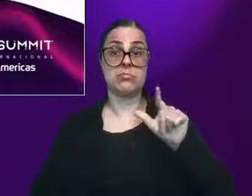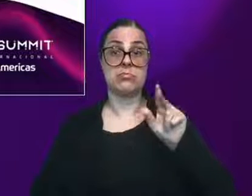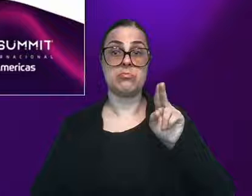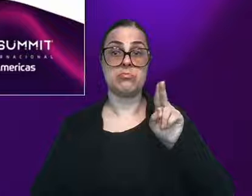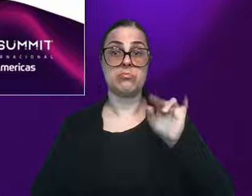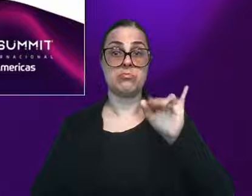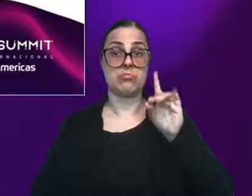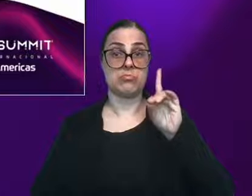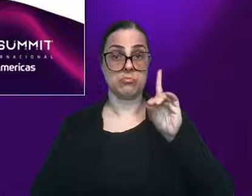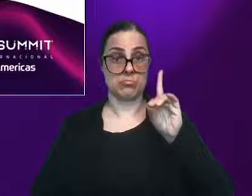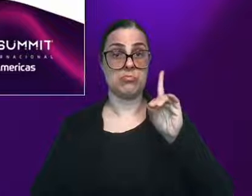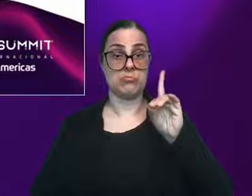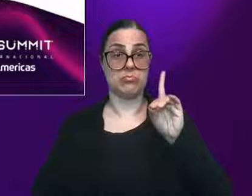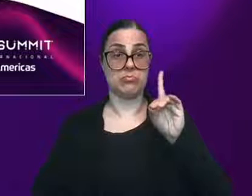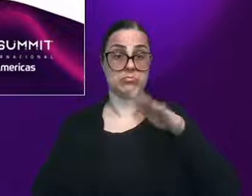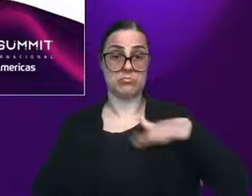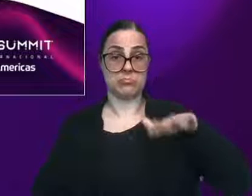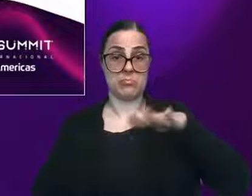pacientes estudados.